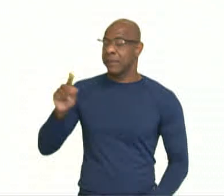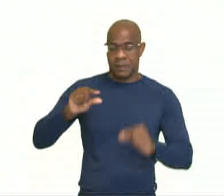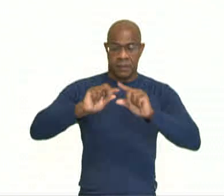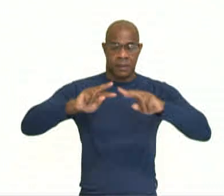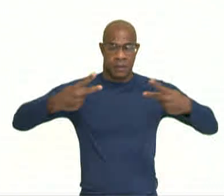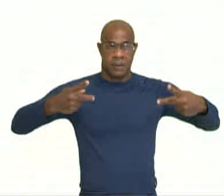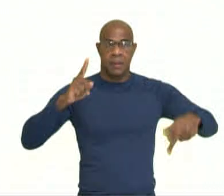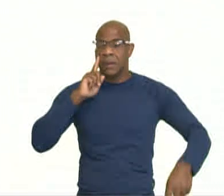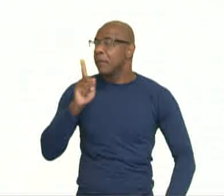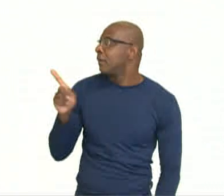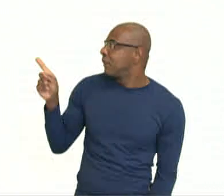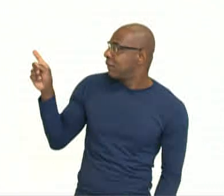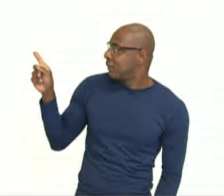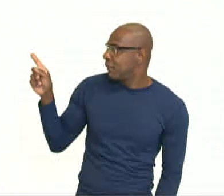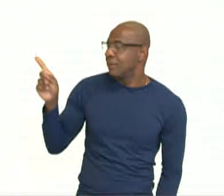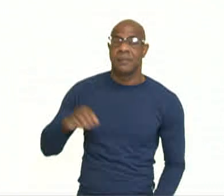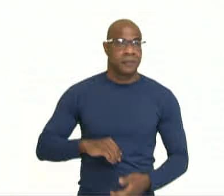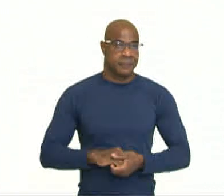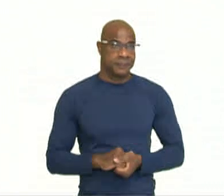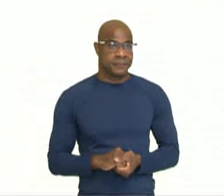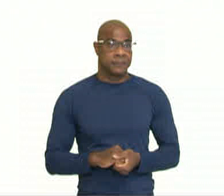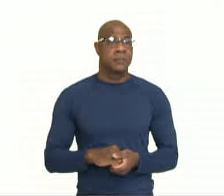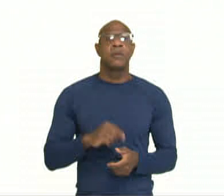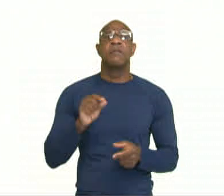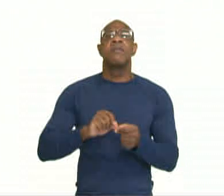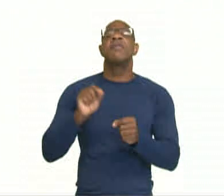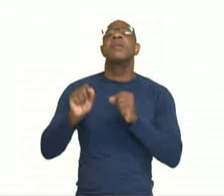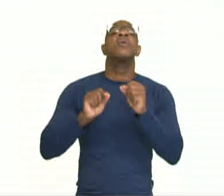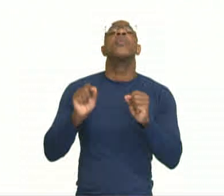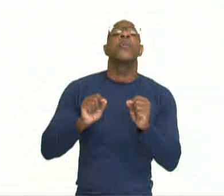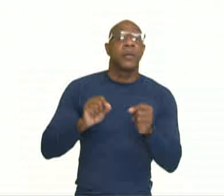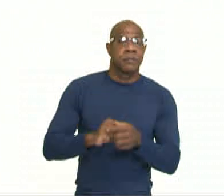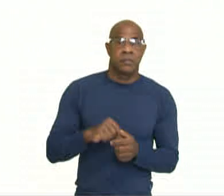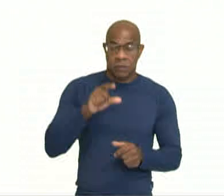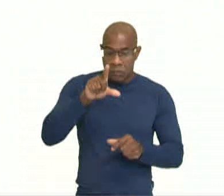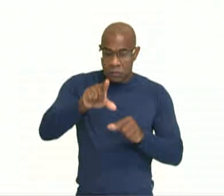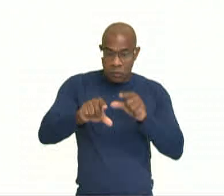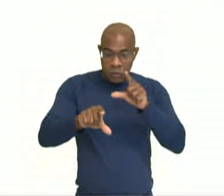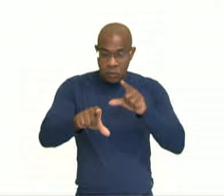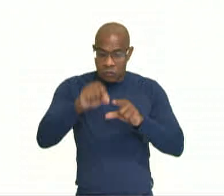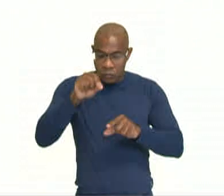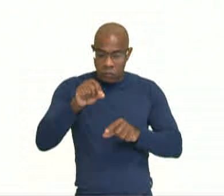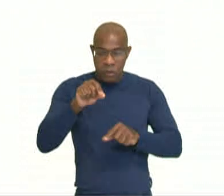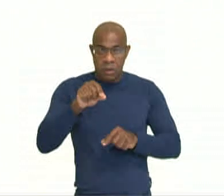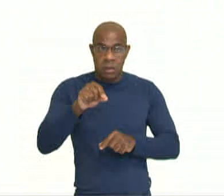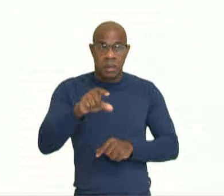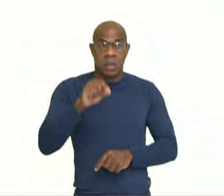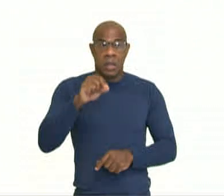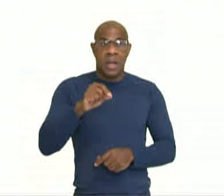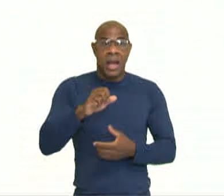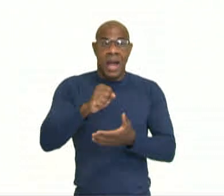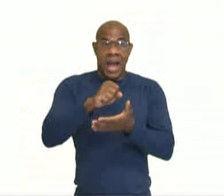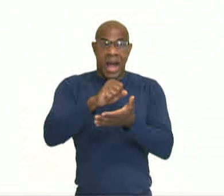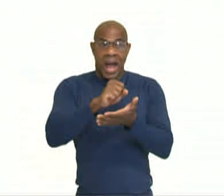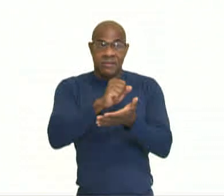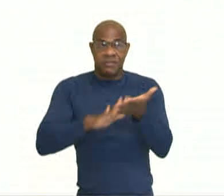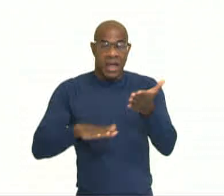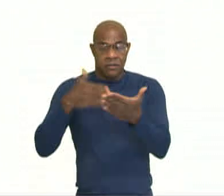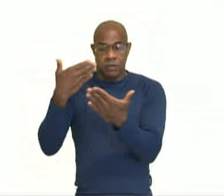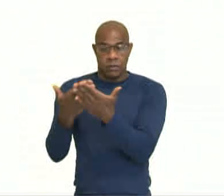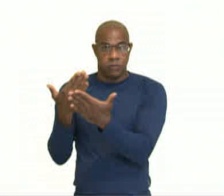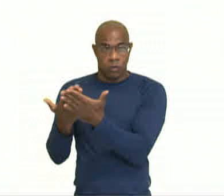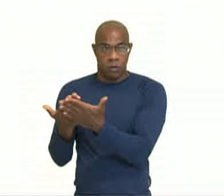/redação.pr.gov.br. Beleza? O que você faz? Você seleciona lá atividade